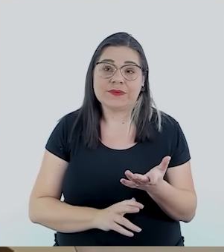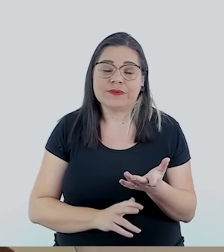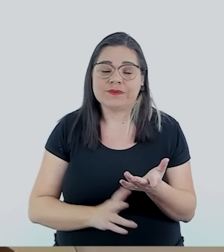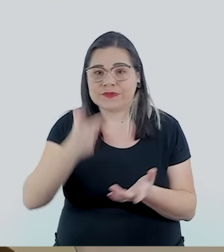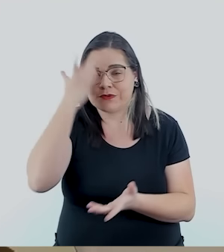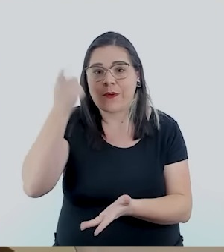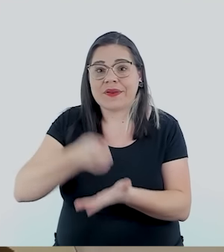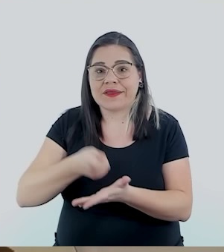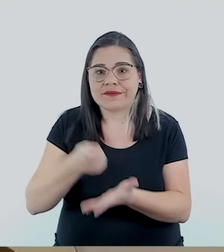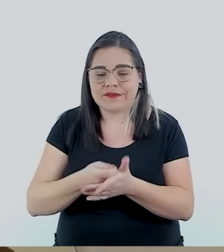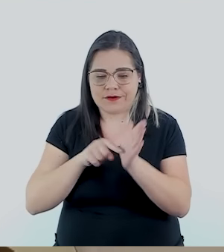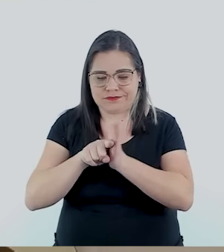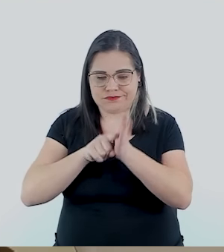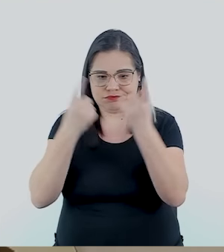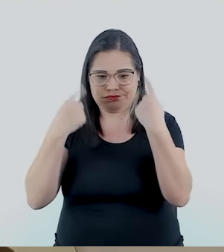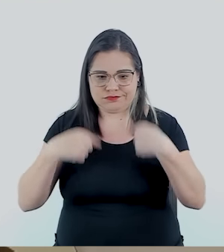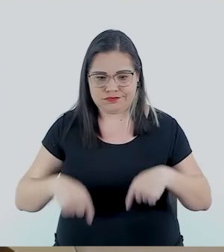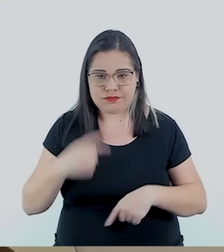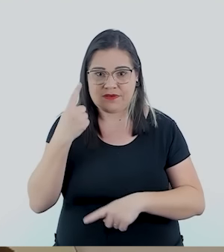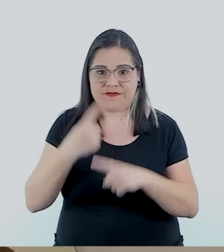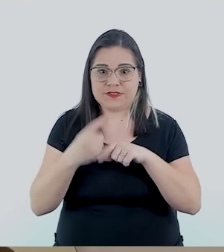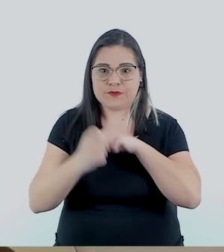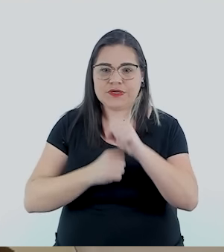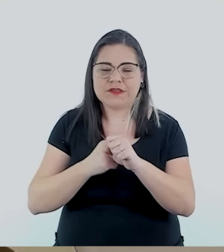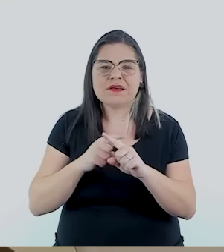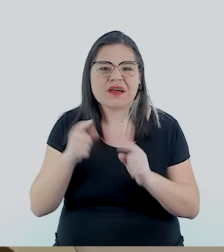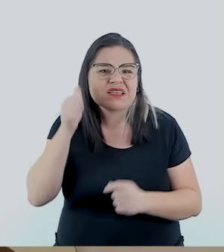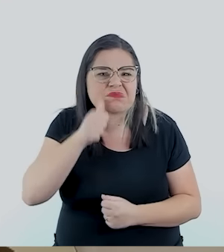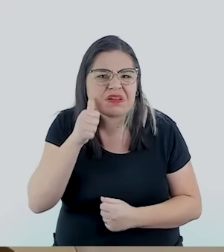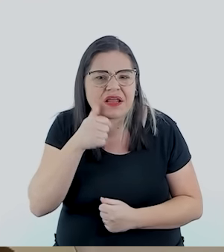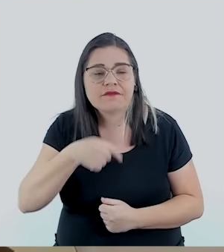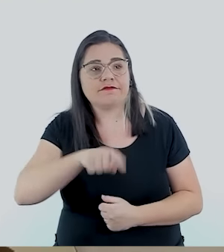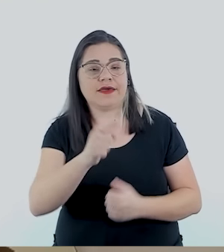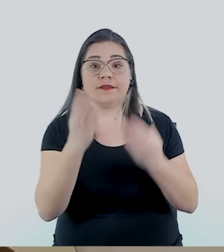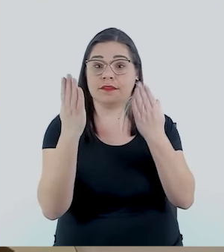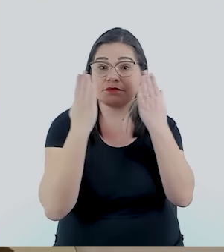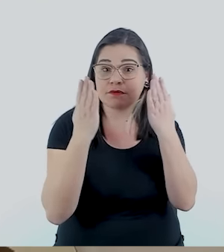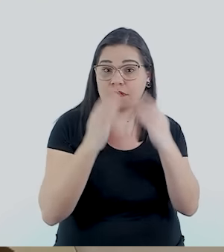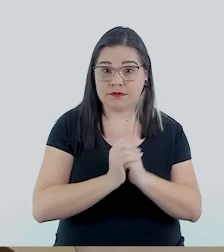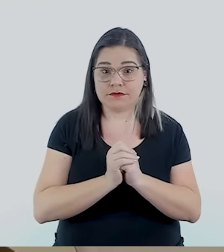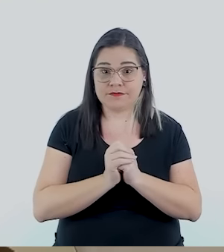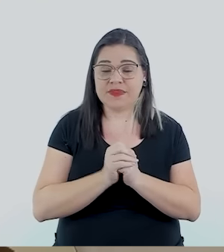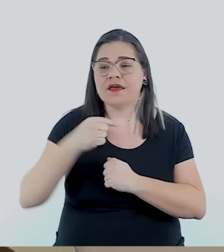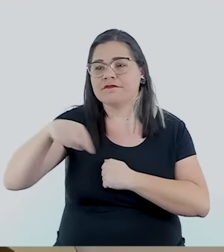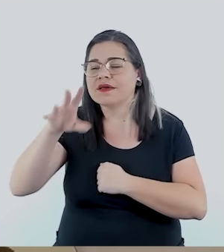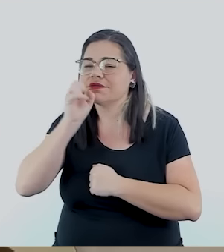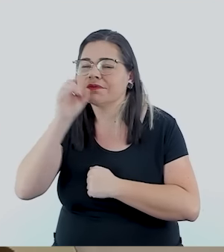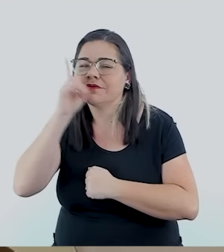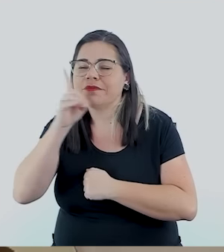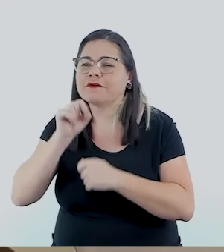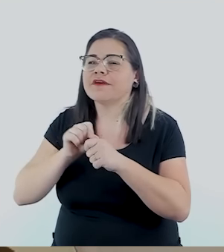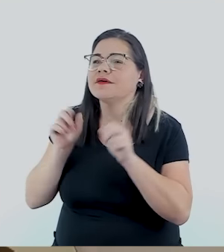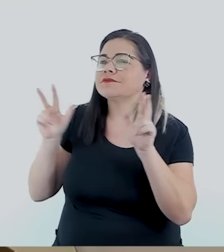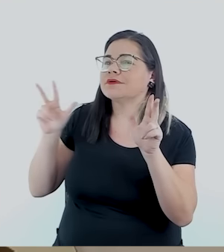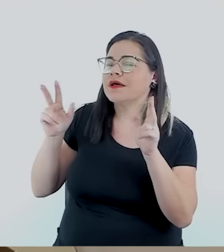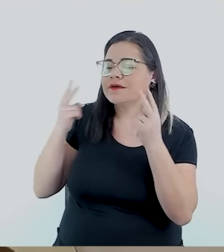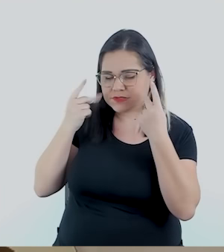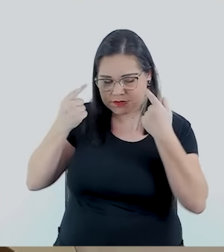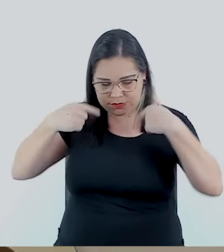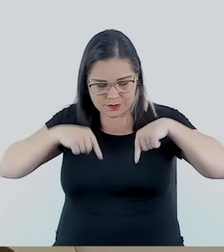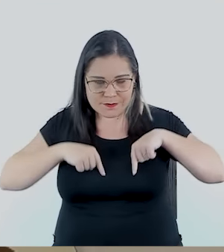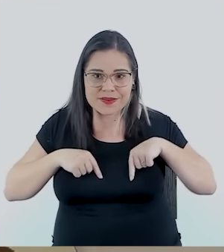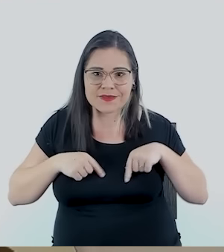fazer pel menos an mas a mulher é a que mais Faz terapia é a que vai fazer alguma coisa no final de semana para se descobrir